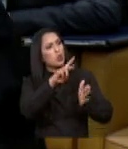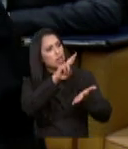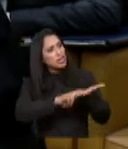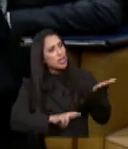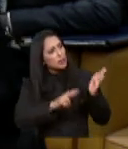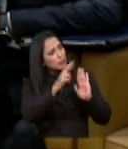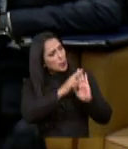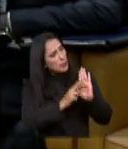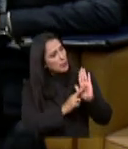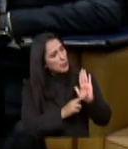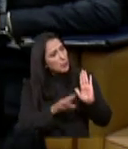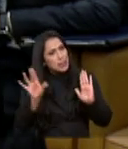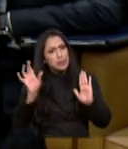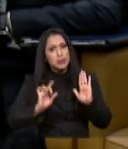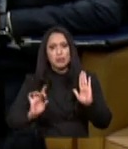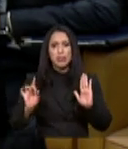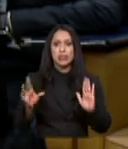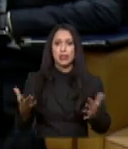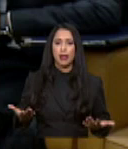especiais